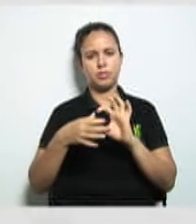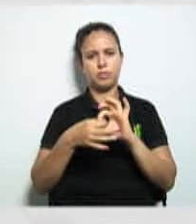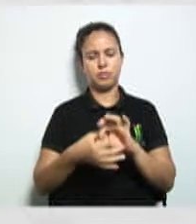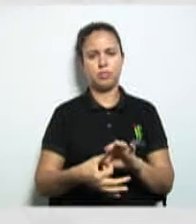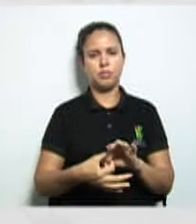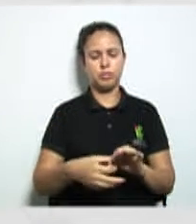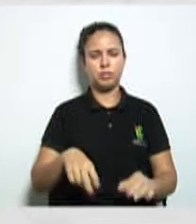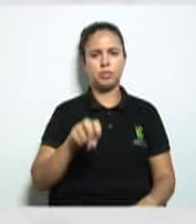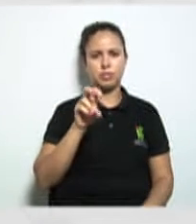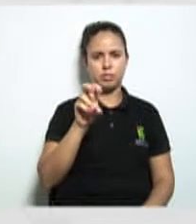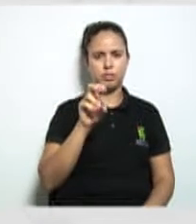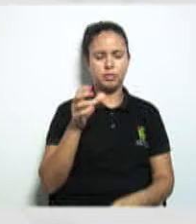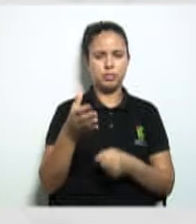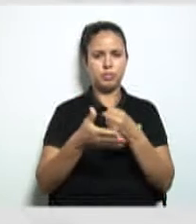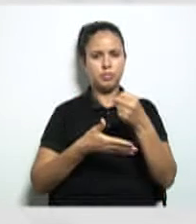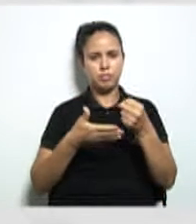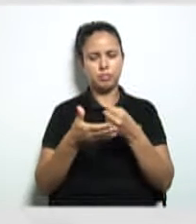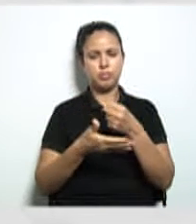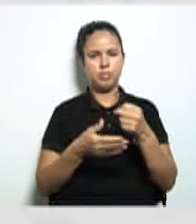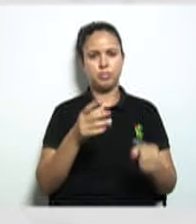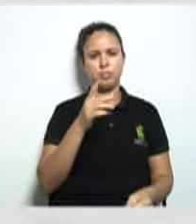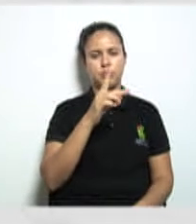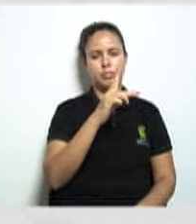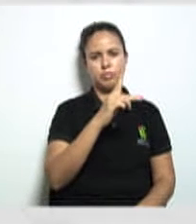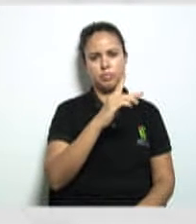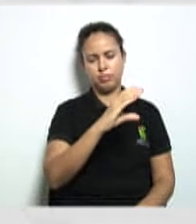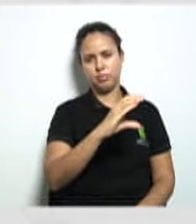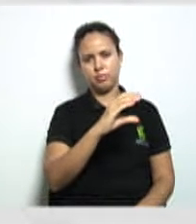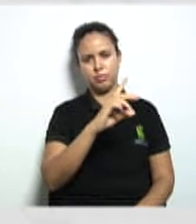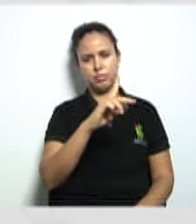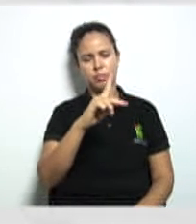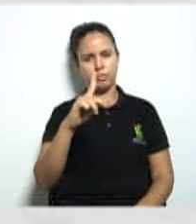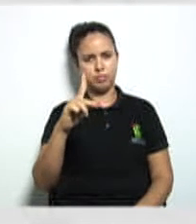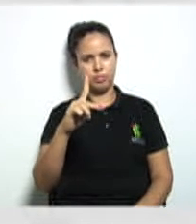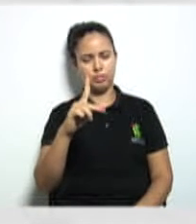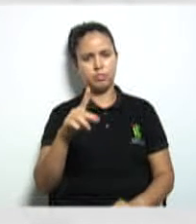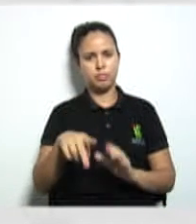quinto princípio que trata da educação.